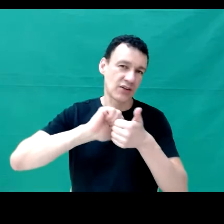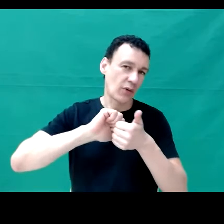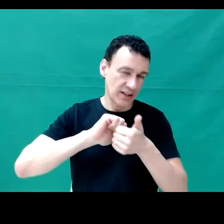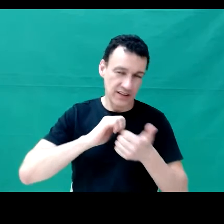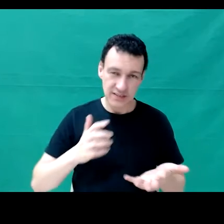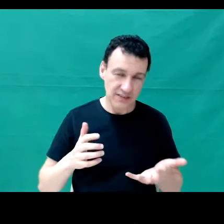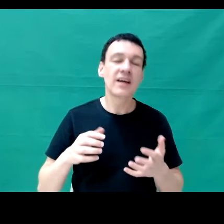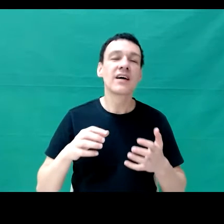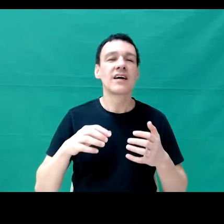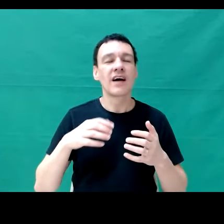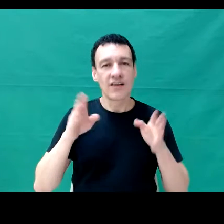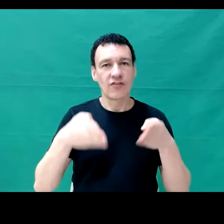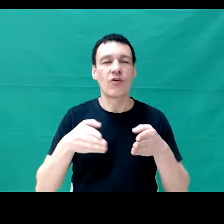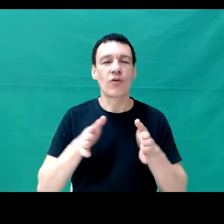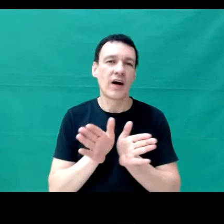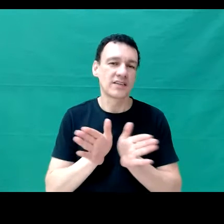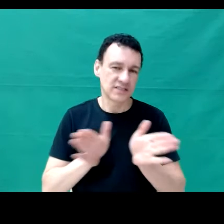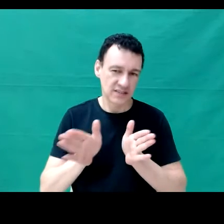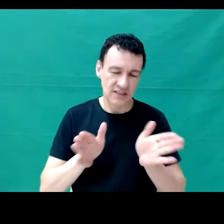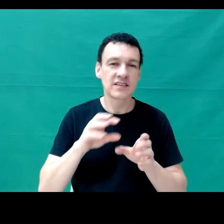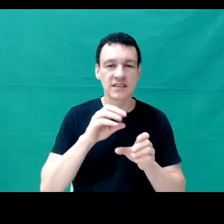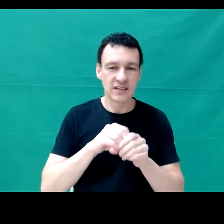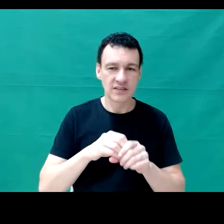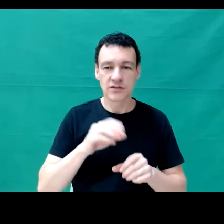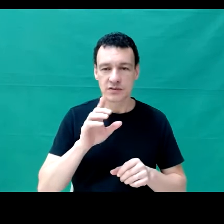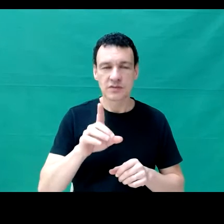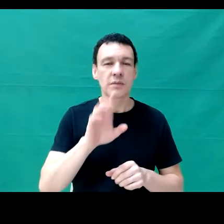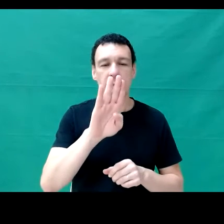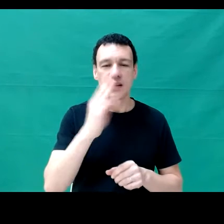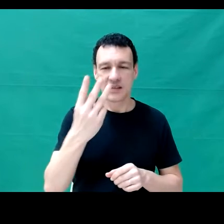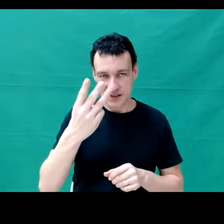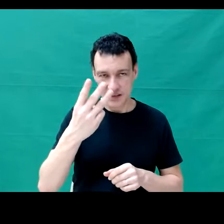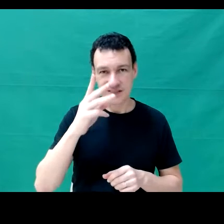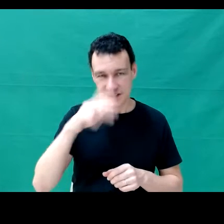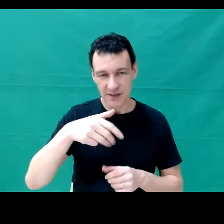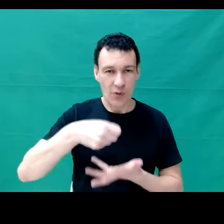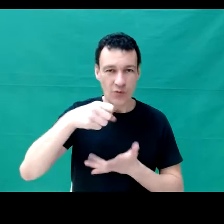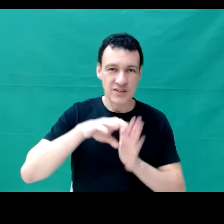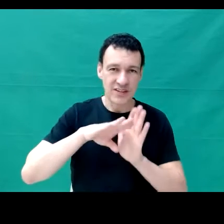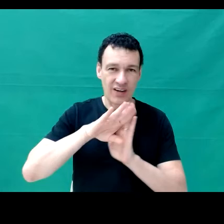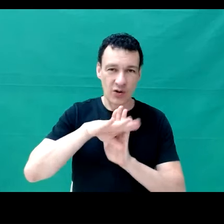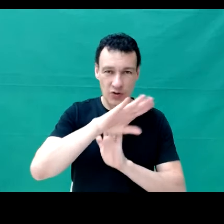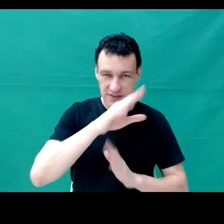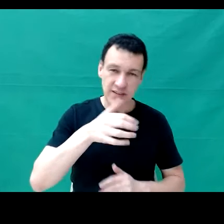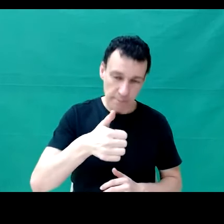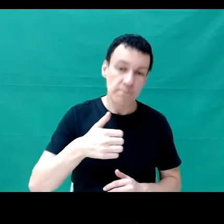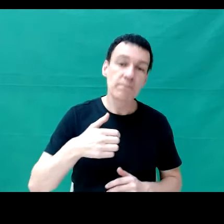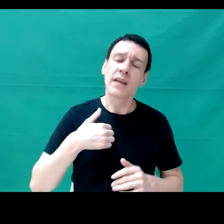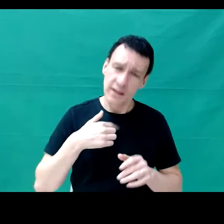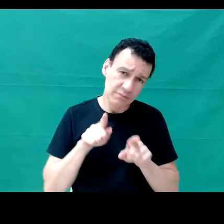com a parte de acessibilidade hoje dentro da B3, né, na Bolsa de Valores. Eu sou psicólogo